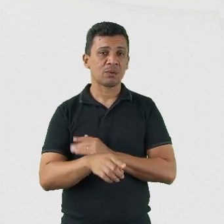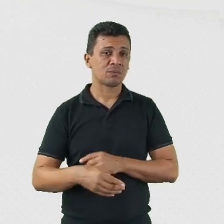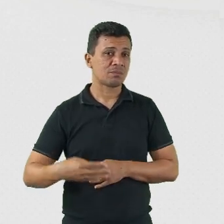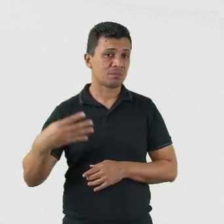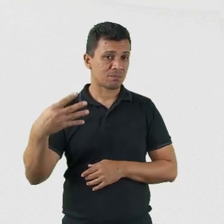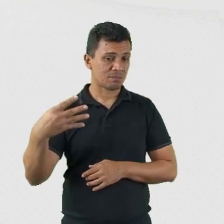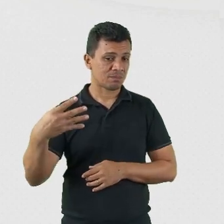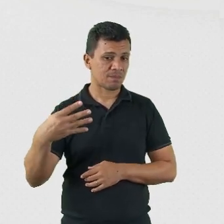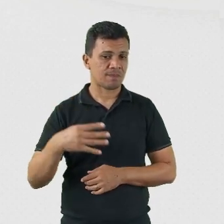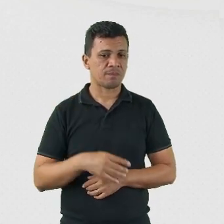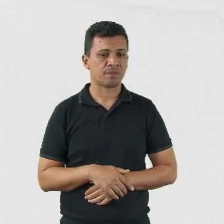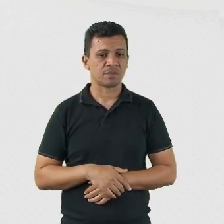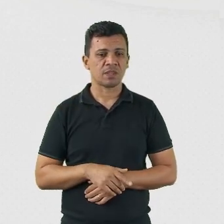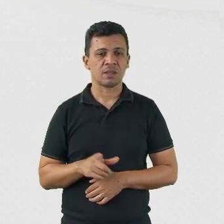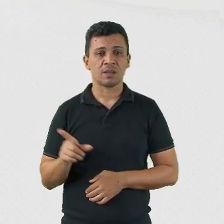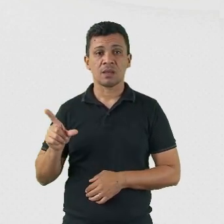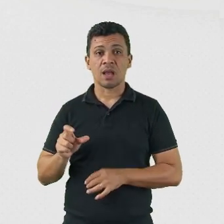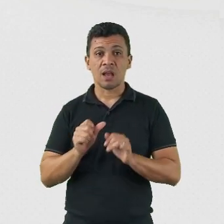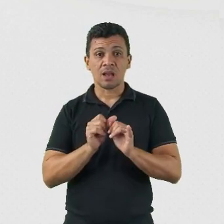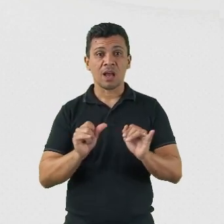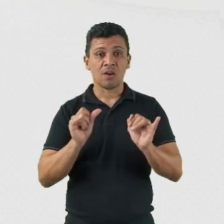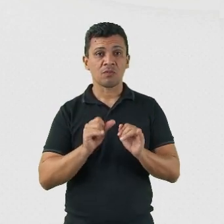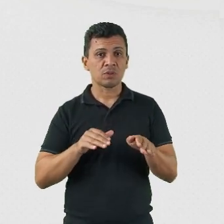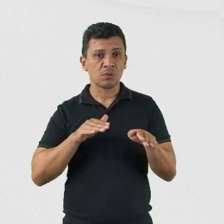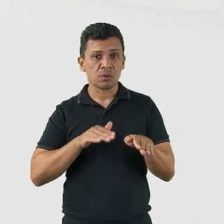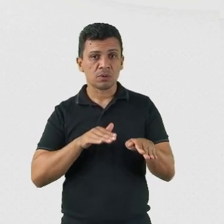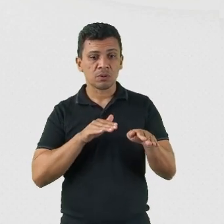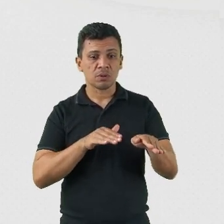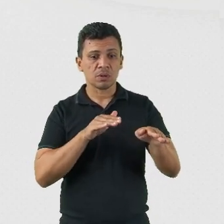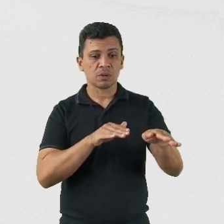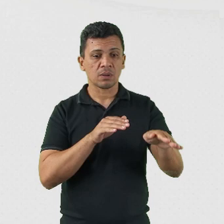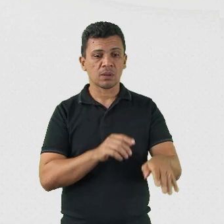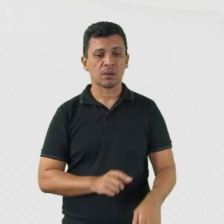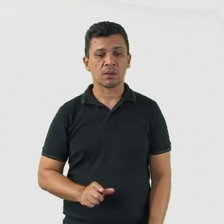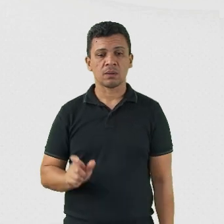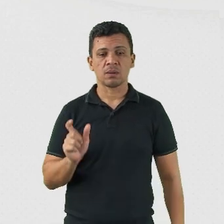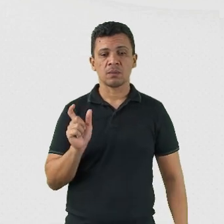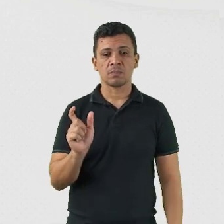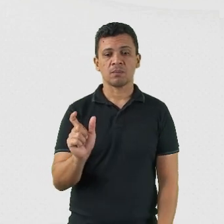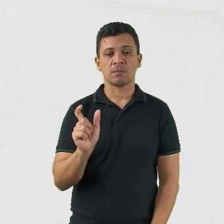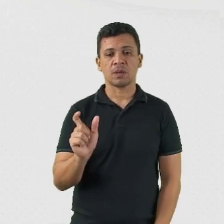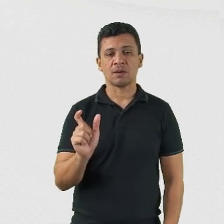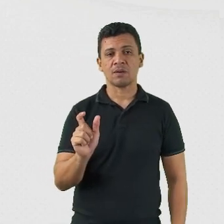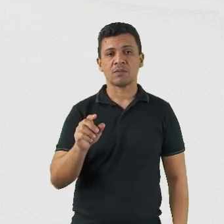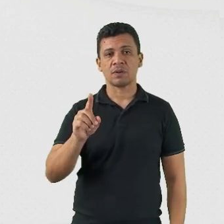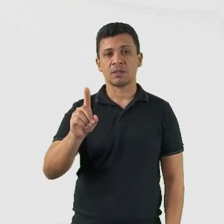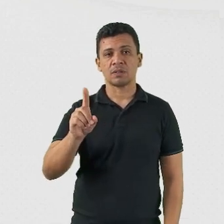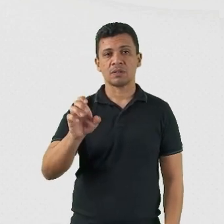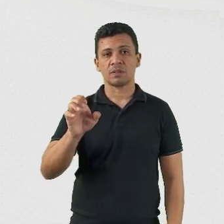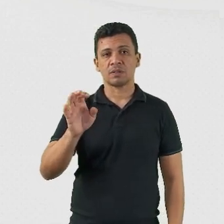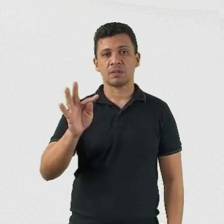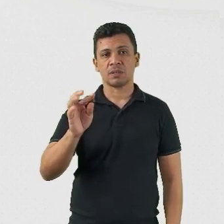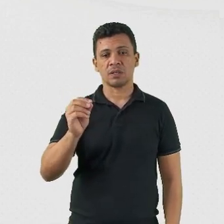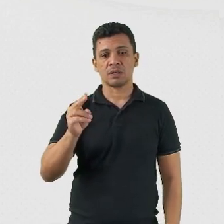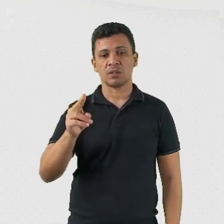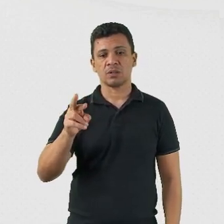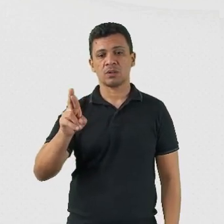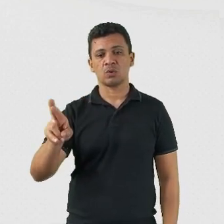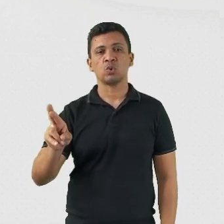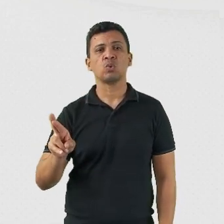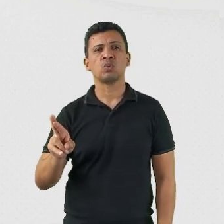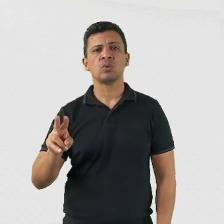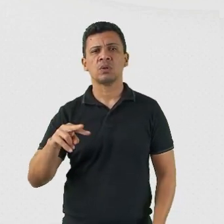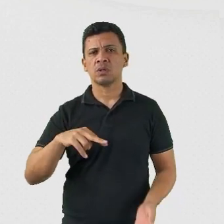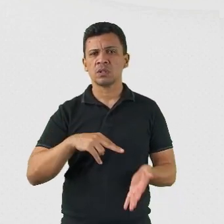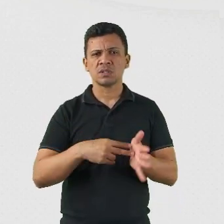4. Nessa sinalização de trânsito, a palavra detour indica o quê? Olha o que eu falei